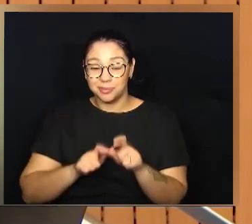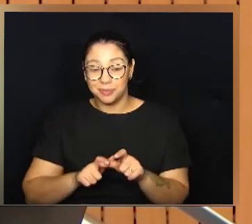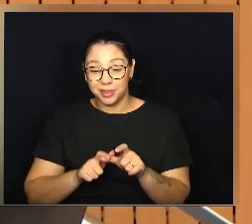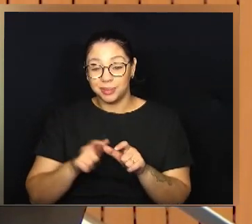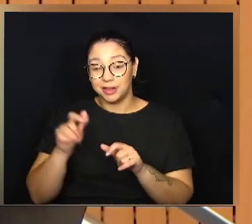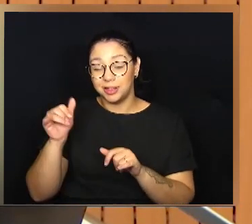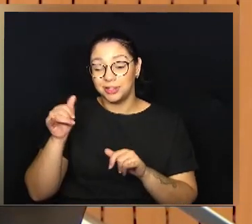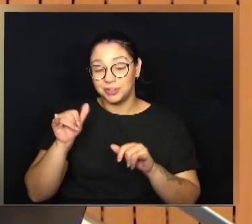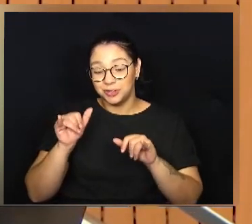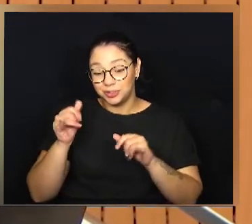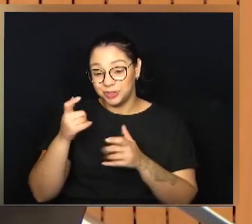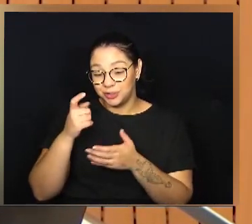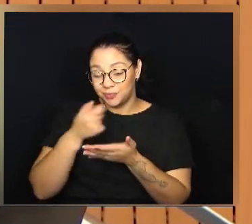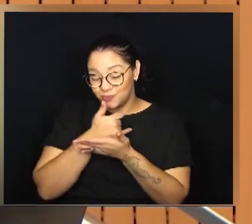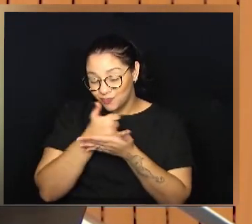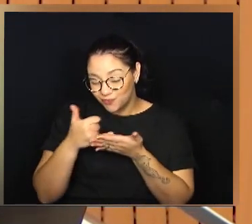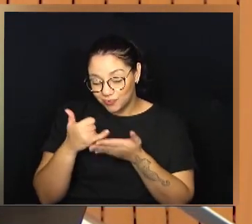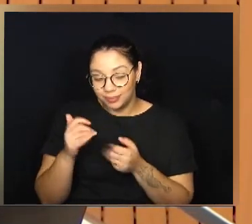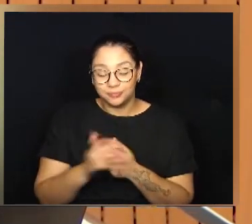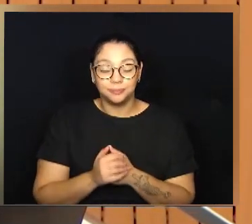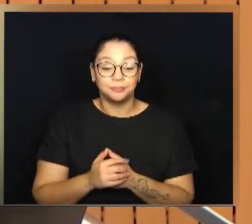a dependentes químicos